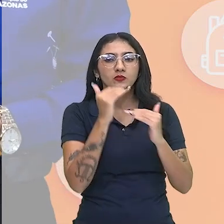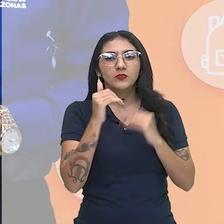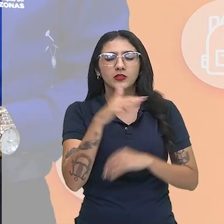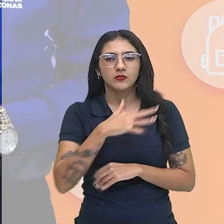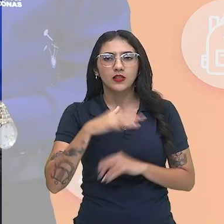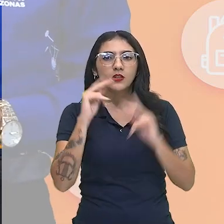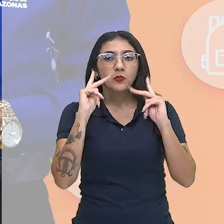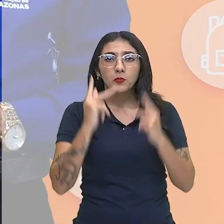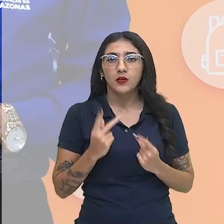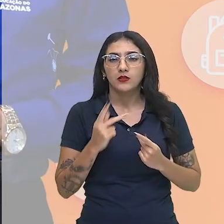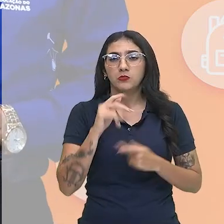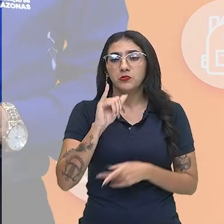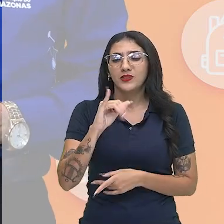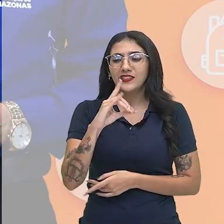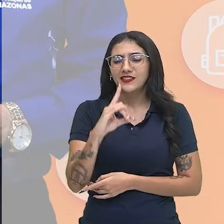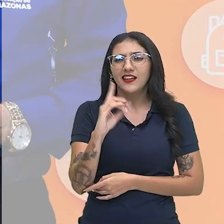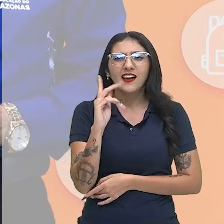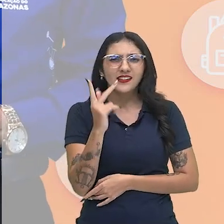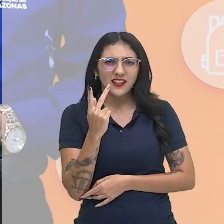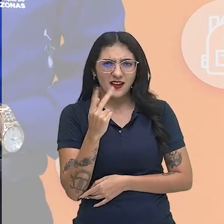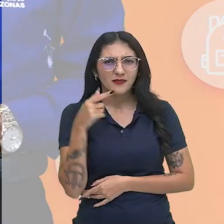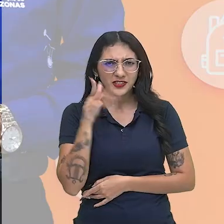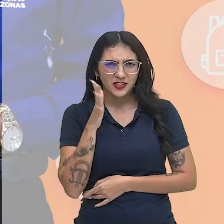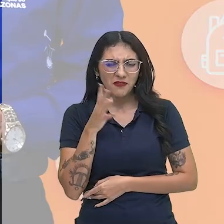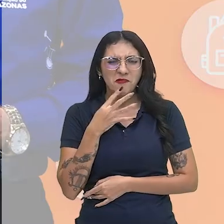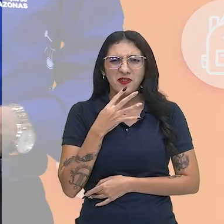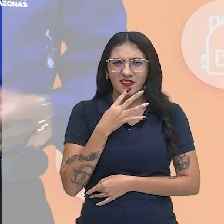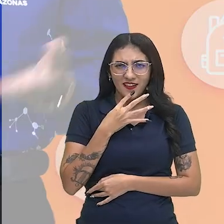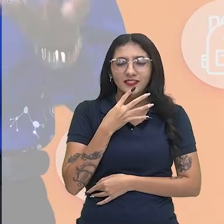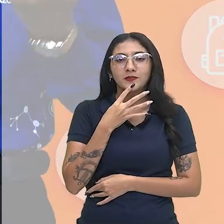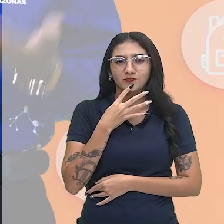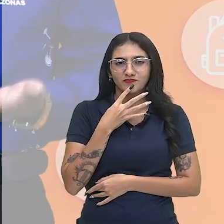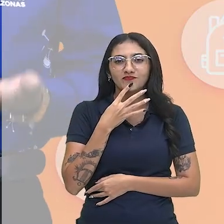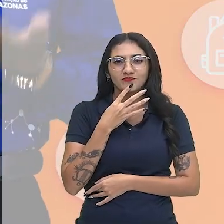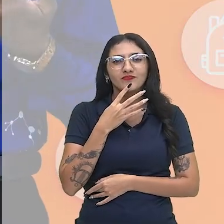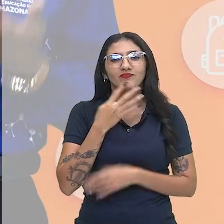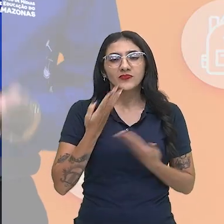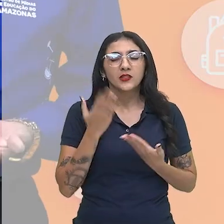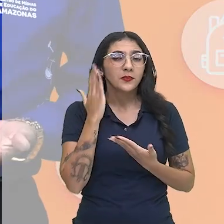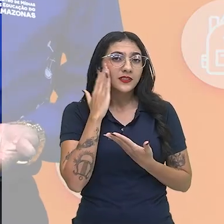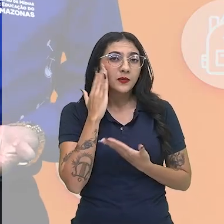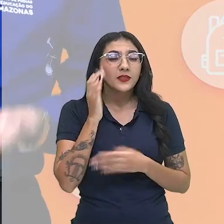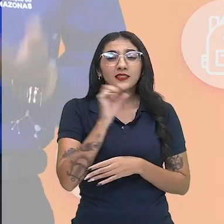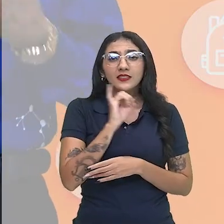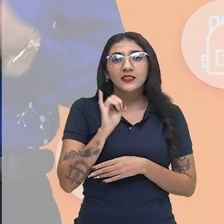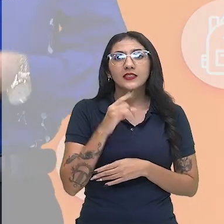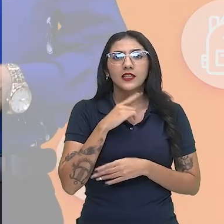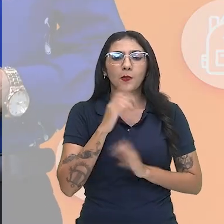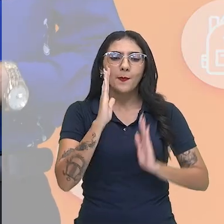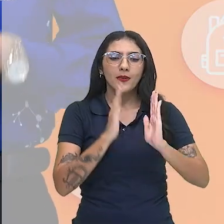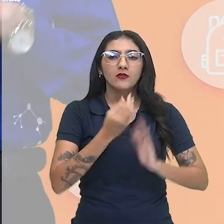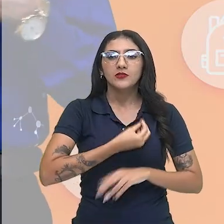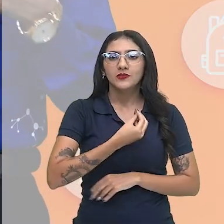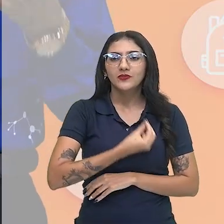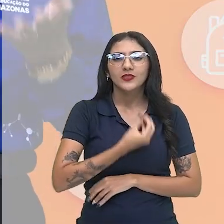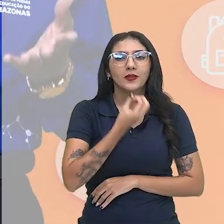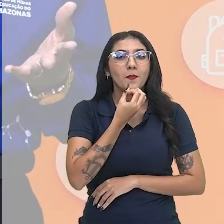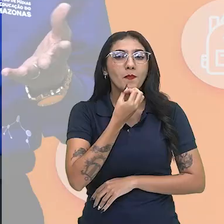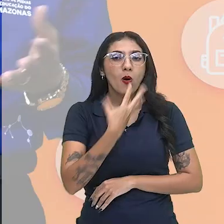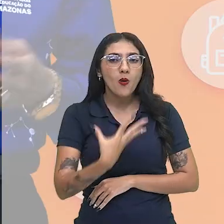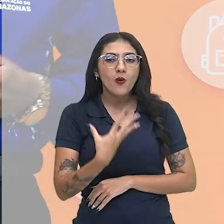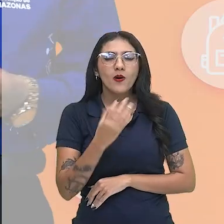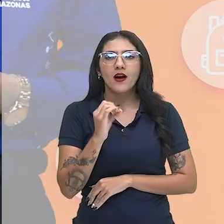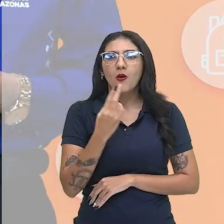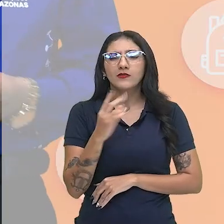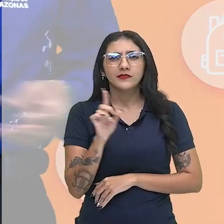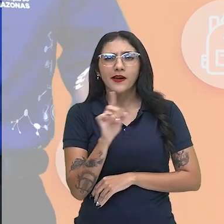Humano, IDH. Já ouviu falar? Sim, mede aí se a população está vivendo bem, ou se não, por